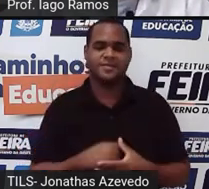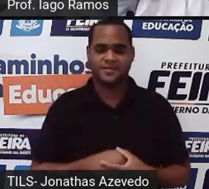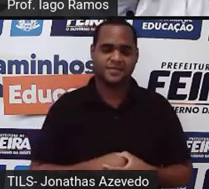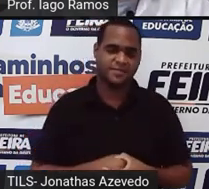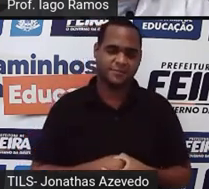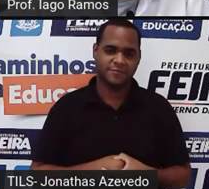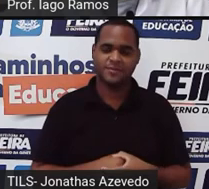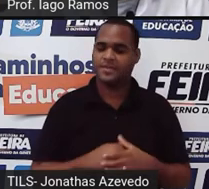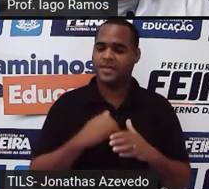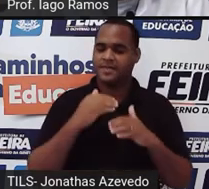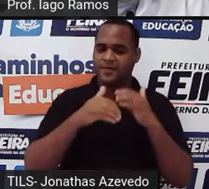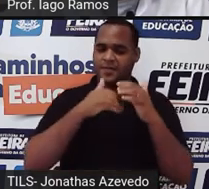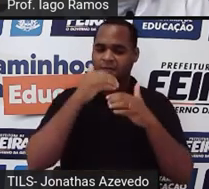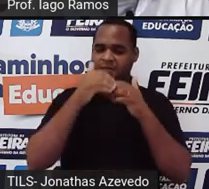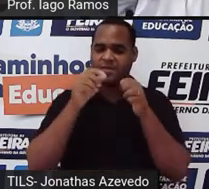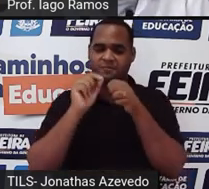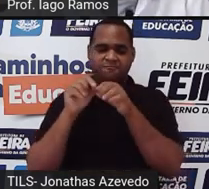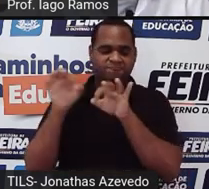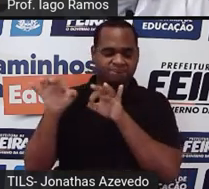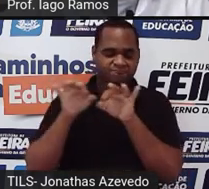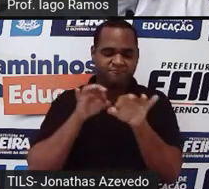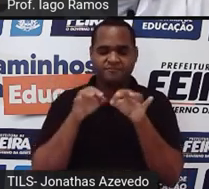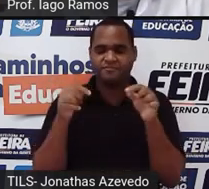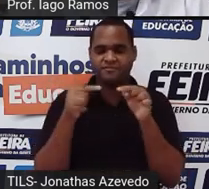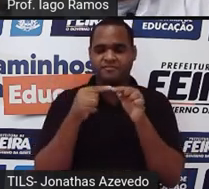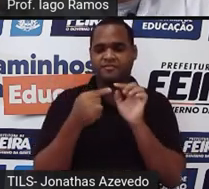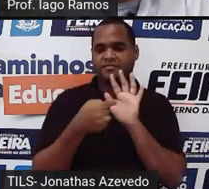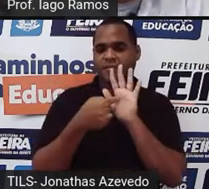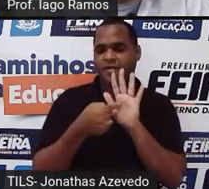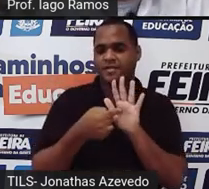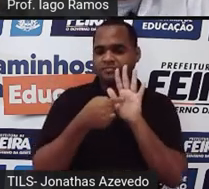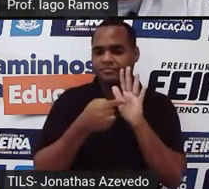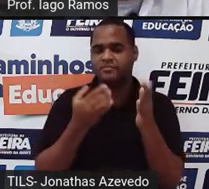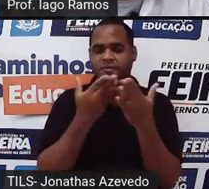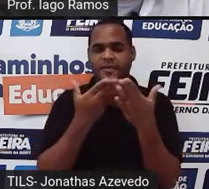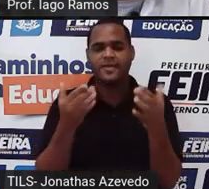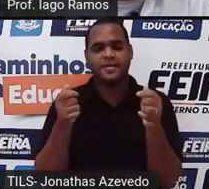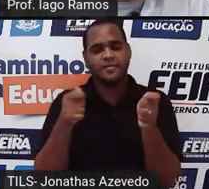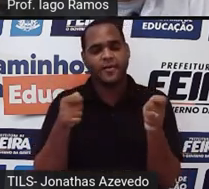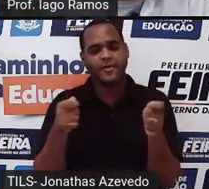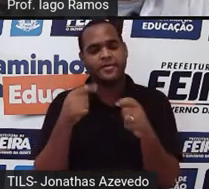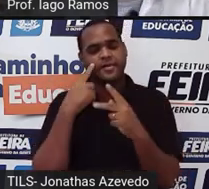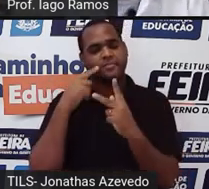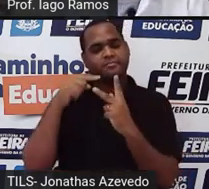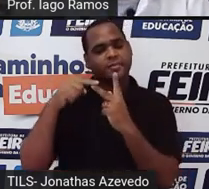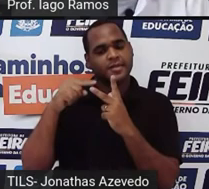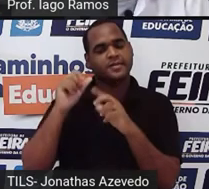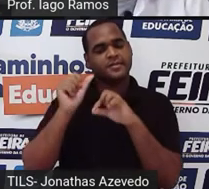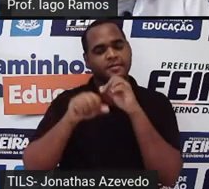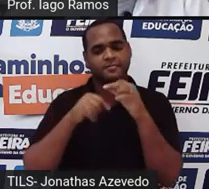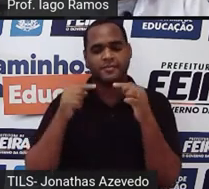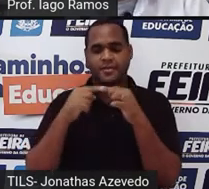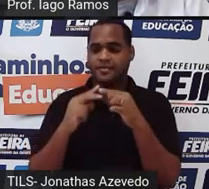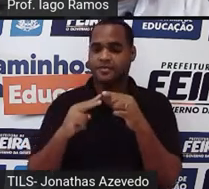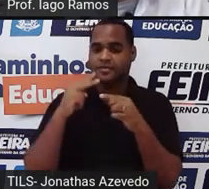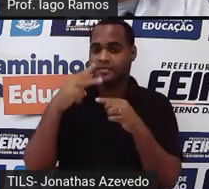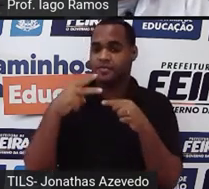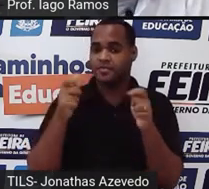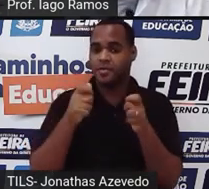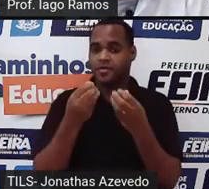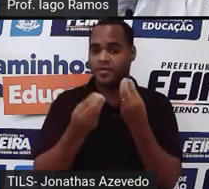Todo esse processo que eu estou fazendo é para te mostrar o porquê que a potência do expoente fracionário é calculada assim, tá